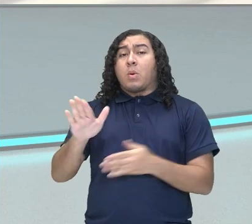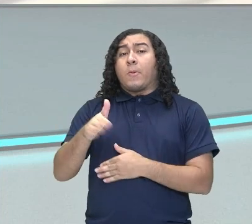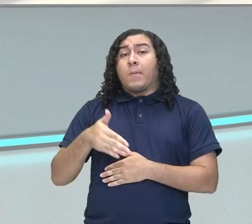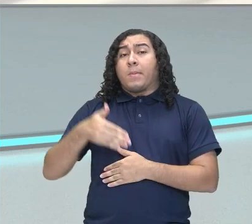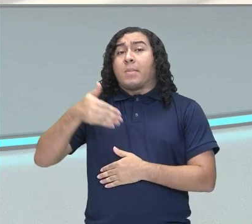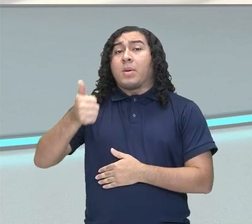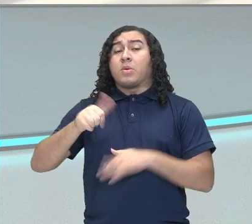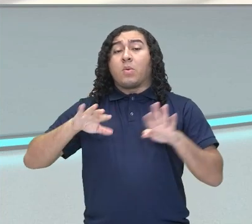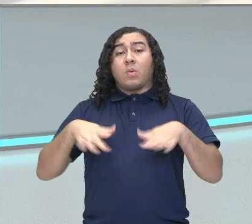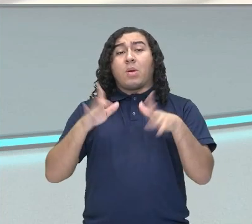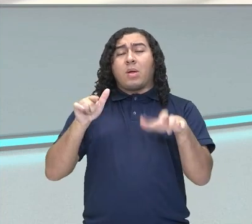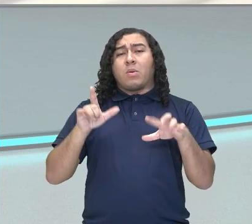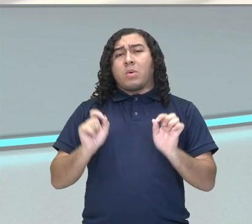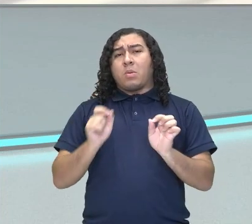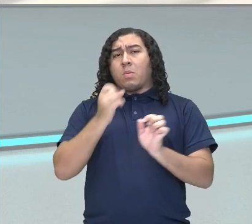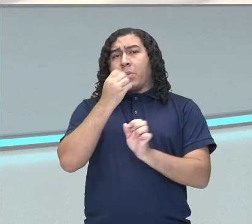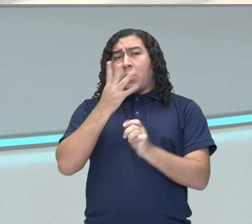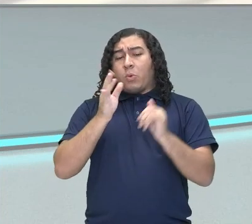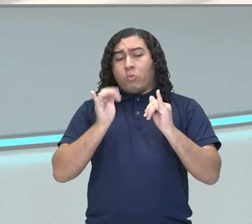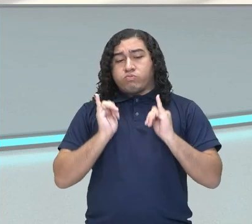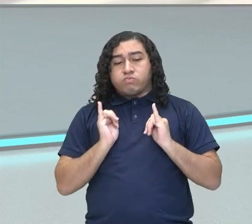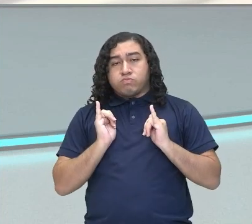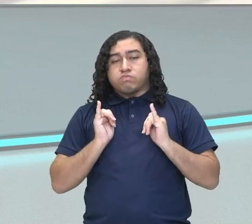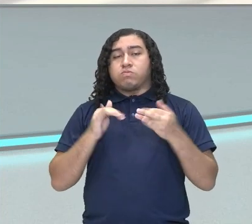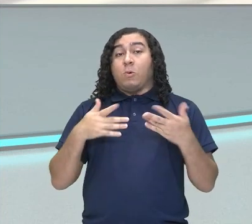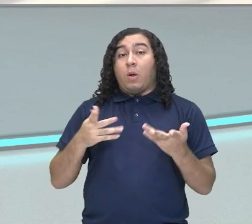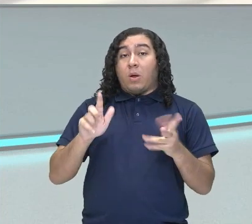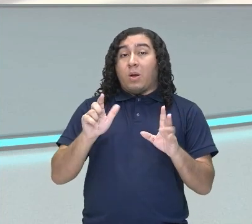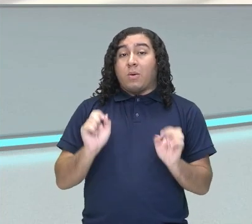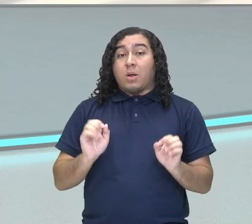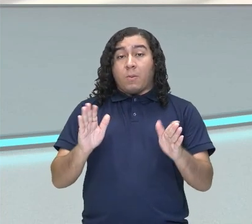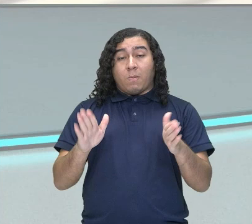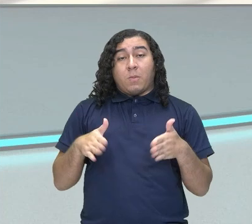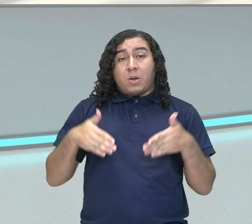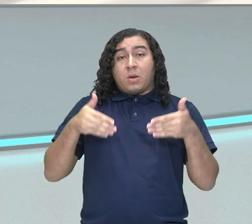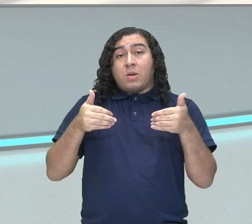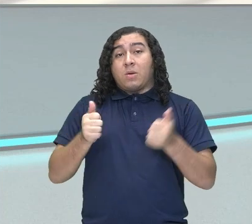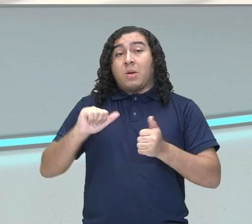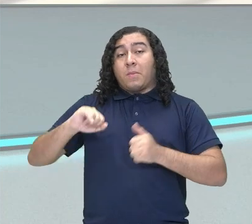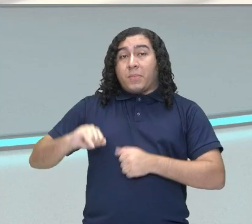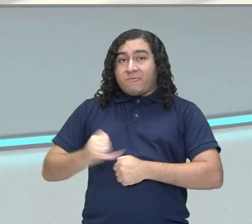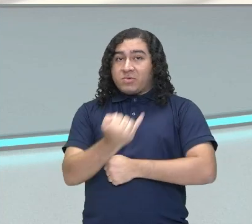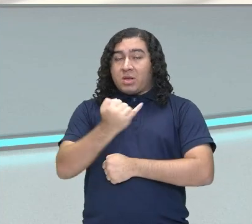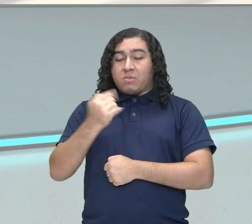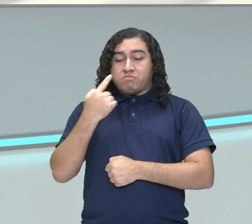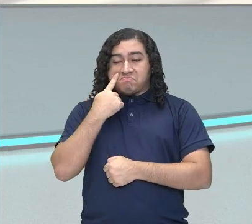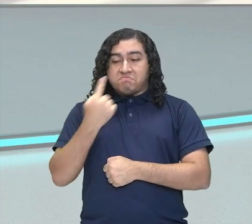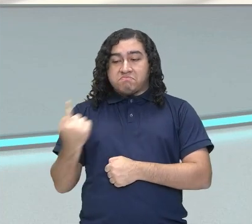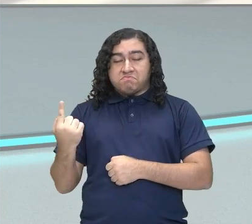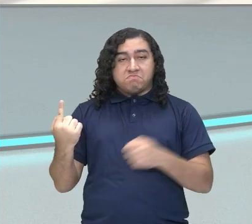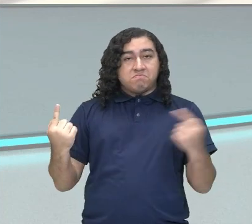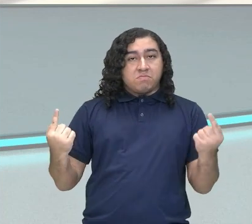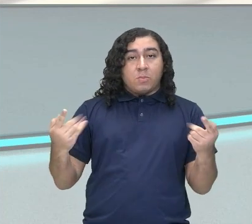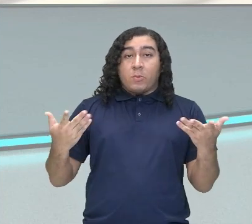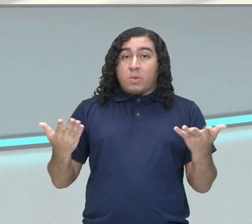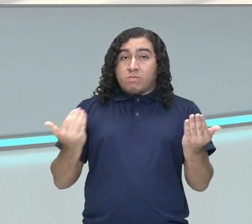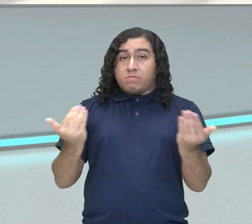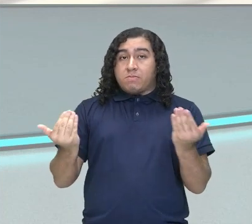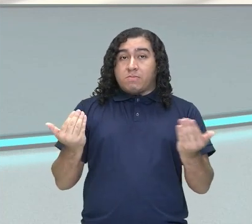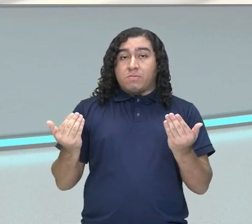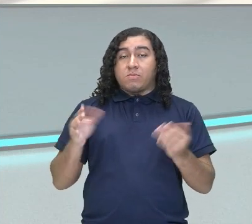o mais confortável? Qual é o mais proveitoso? É esse ou esse, ok? Qual